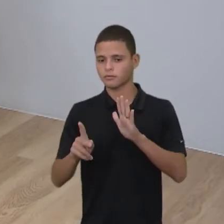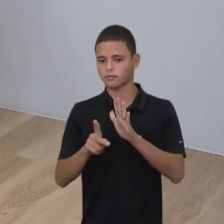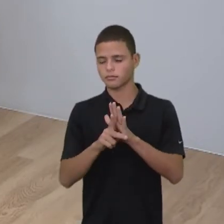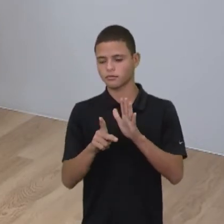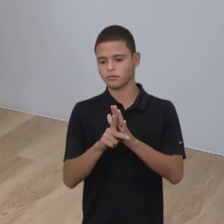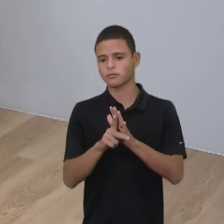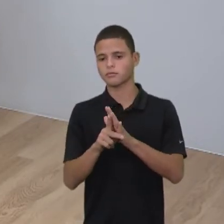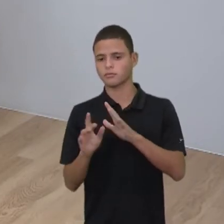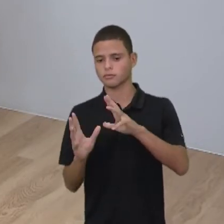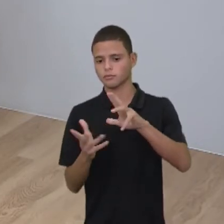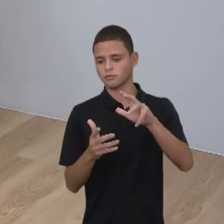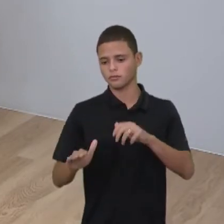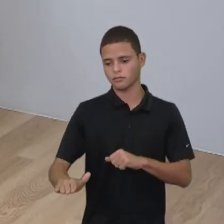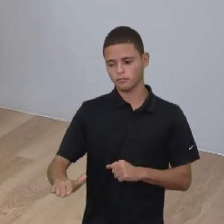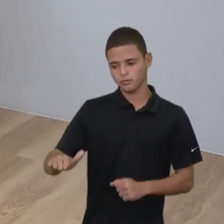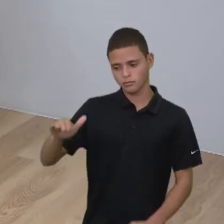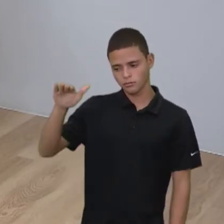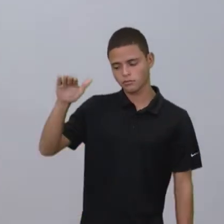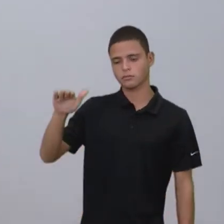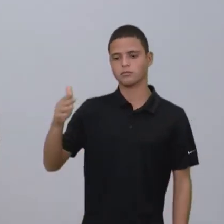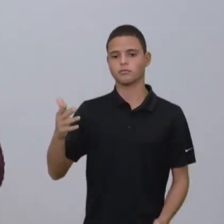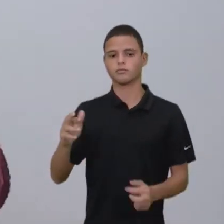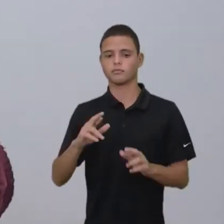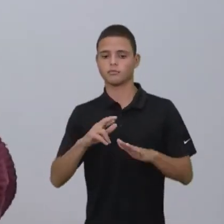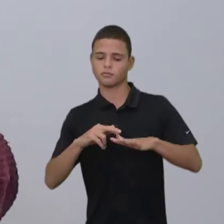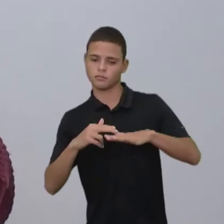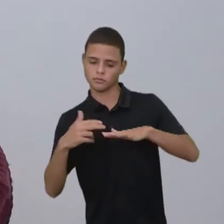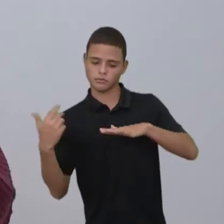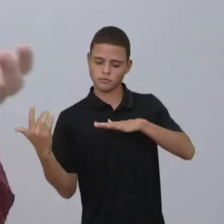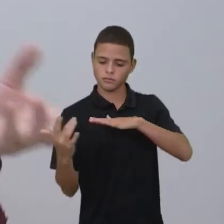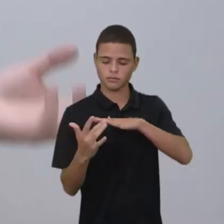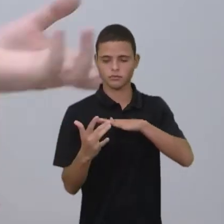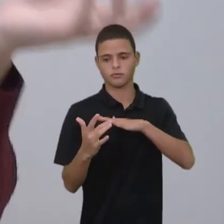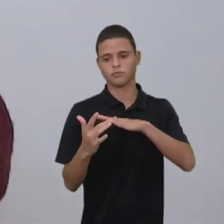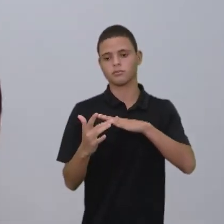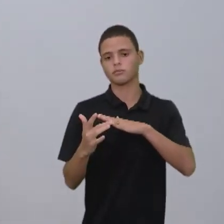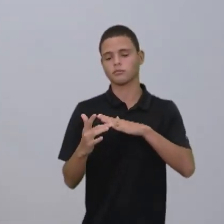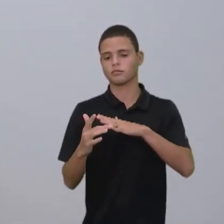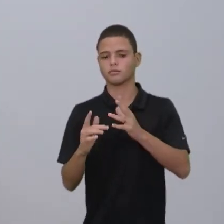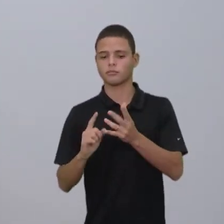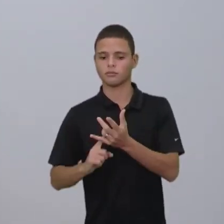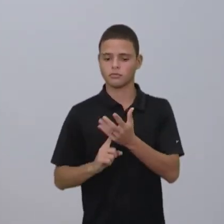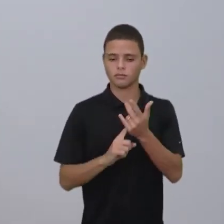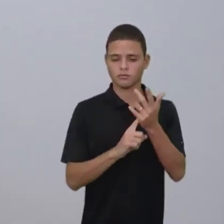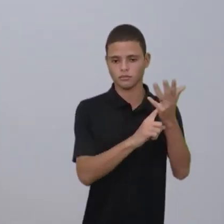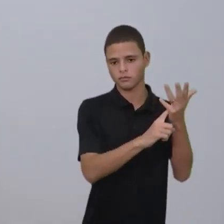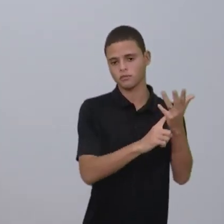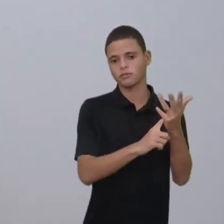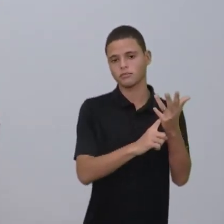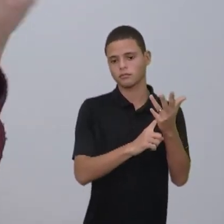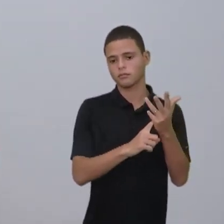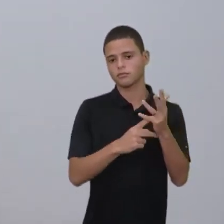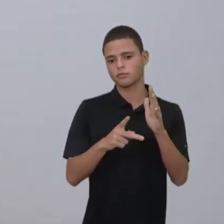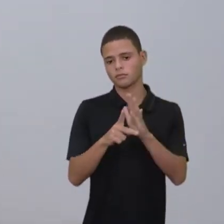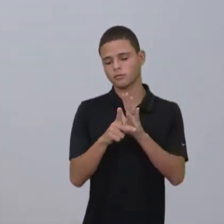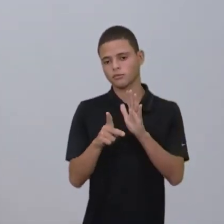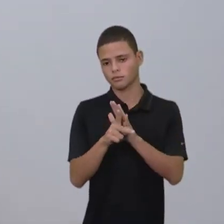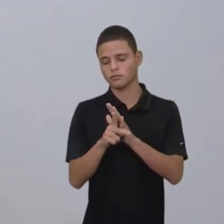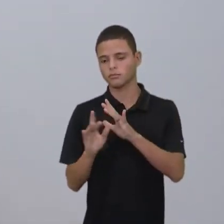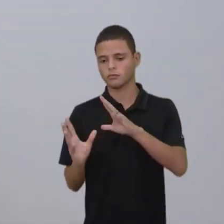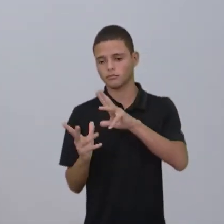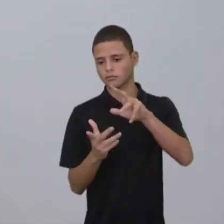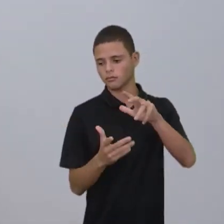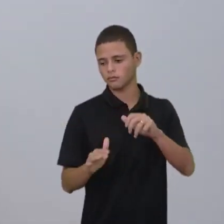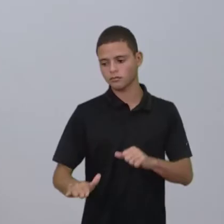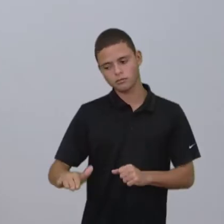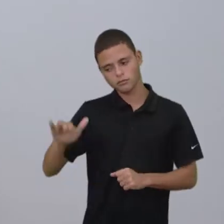adulto por meio das redes sociais, por meio das tecnologias, essa inserção precoce das crianças no mundo adulto é um dos fatores que